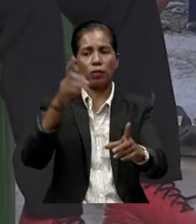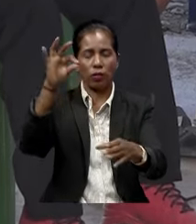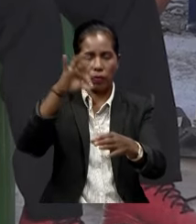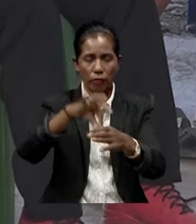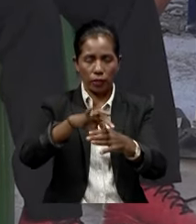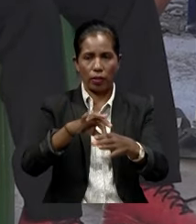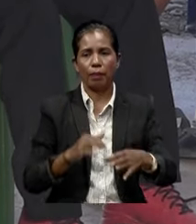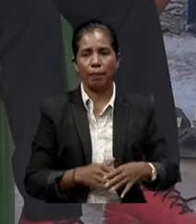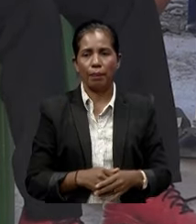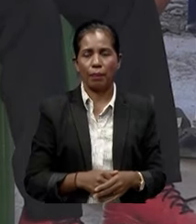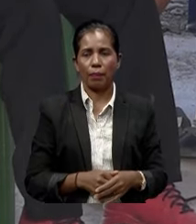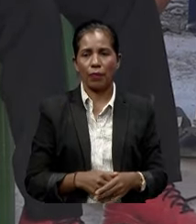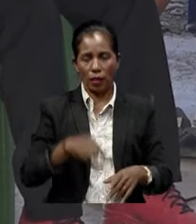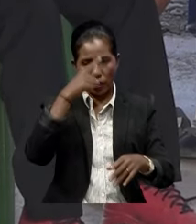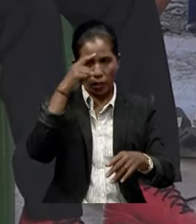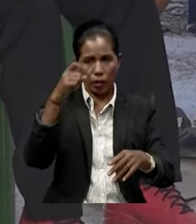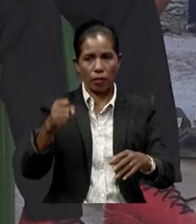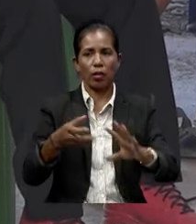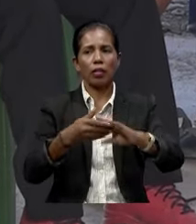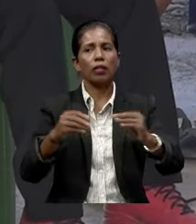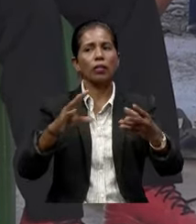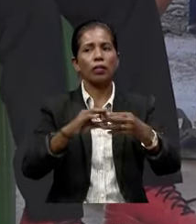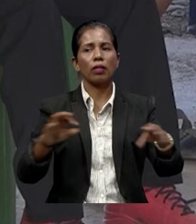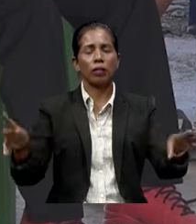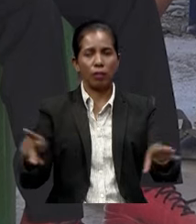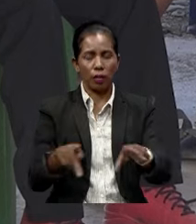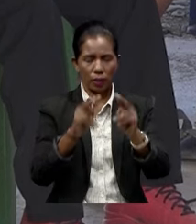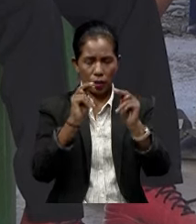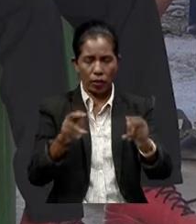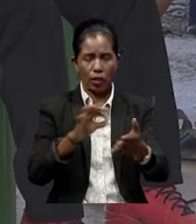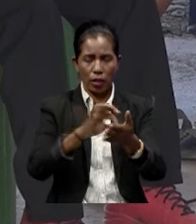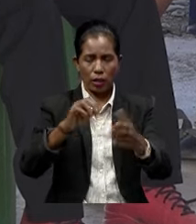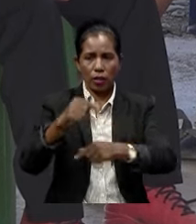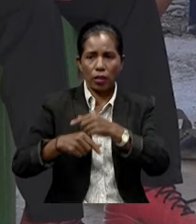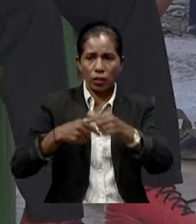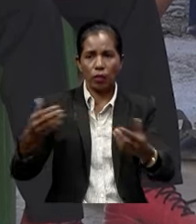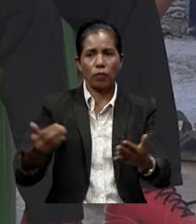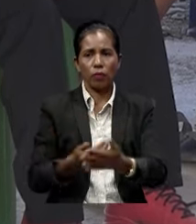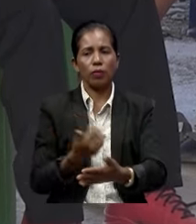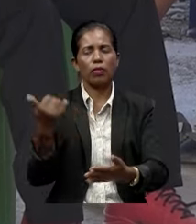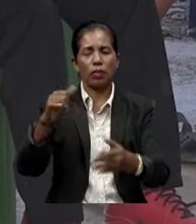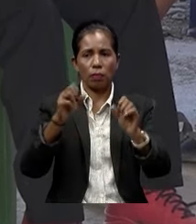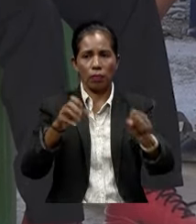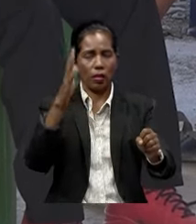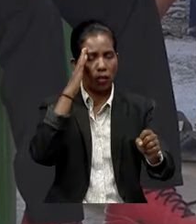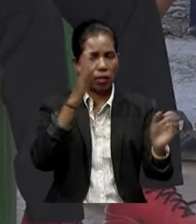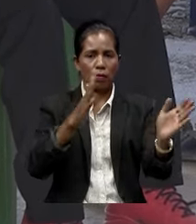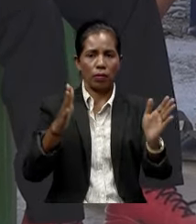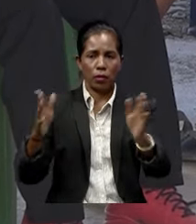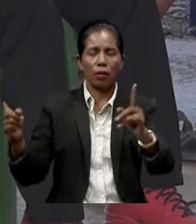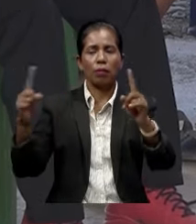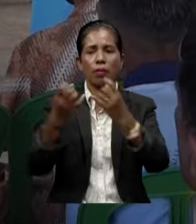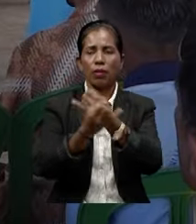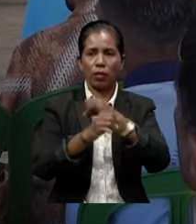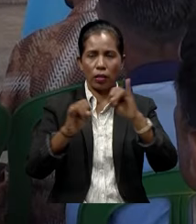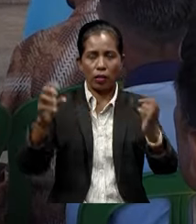consulta popular. Tambane, história ne precisa hakerek, nun exerção fon sira bele hatene processo luta ba ukunan,